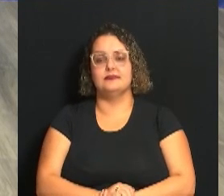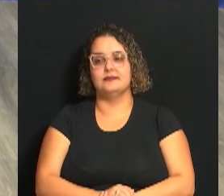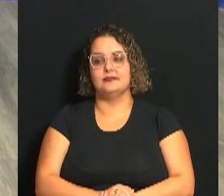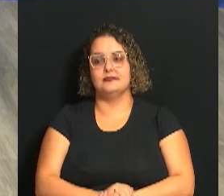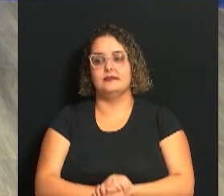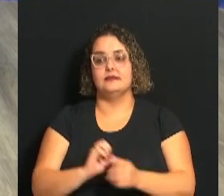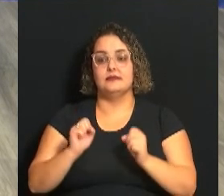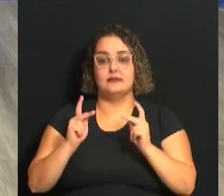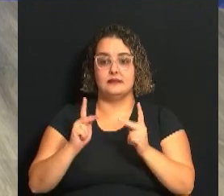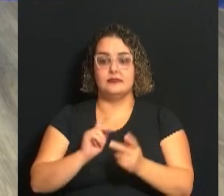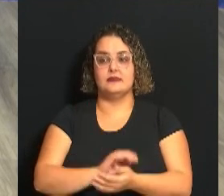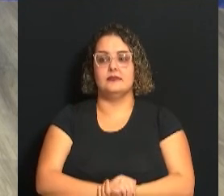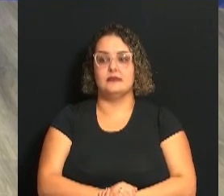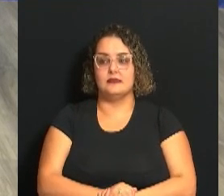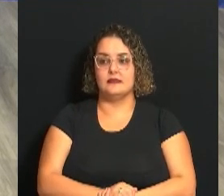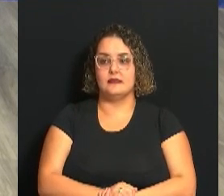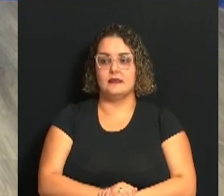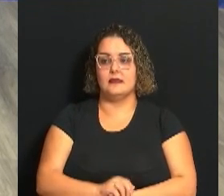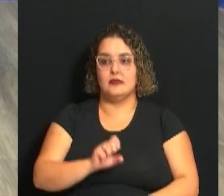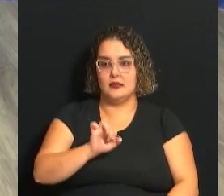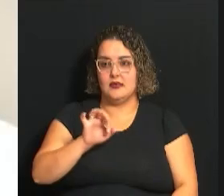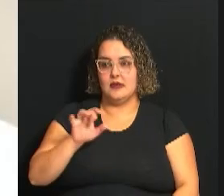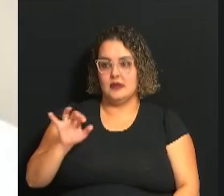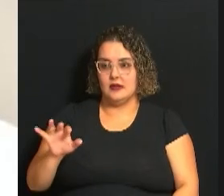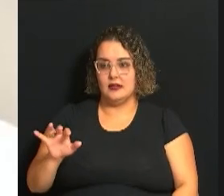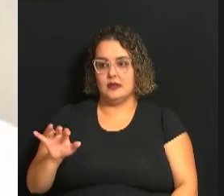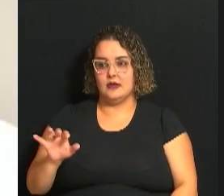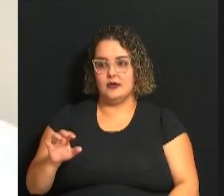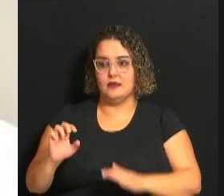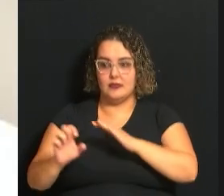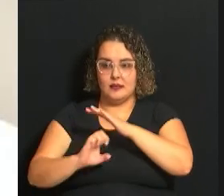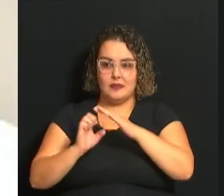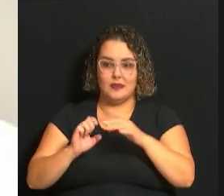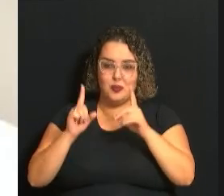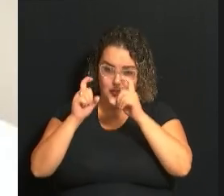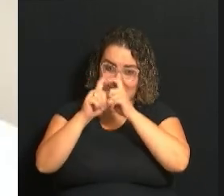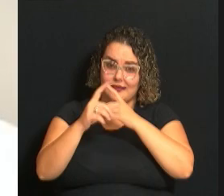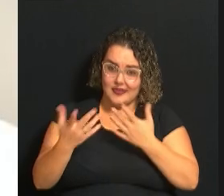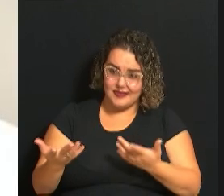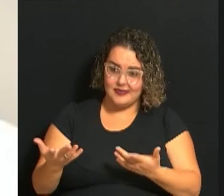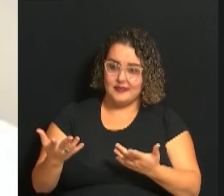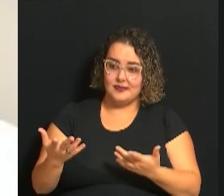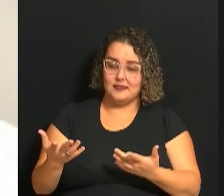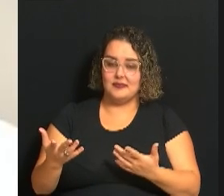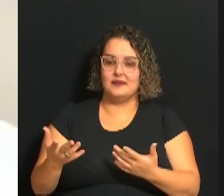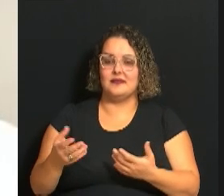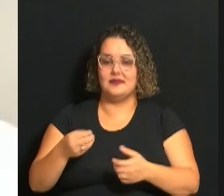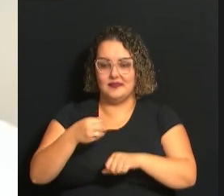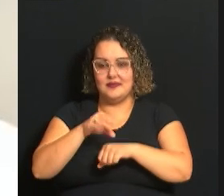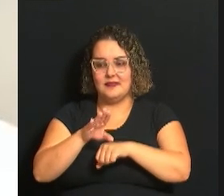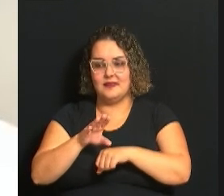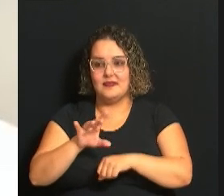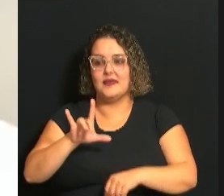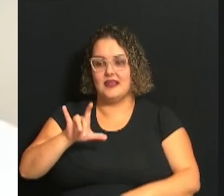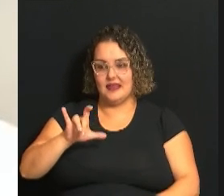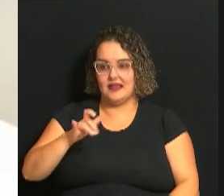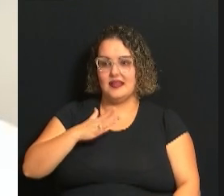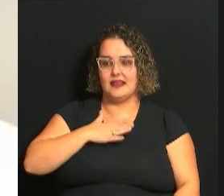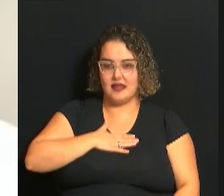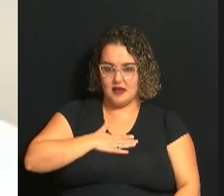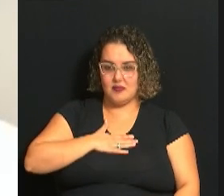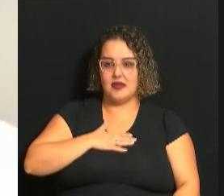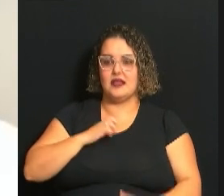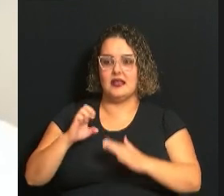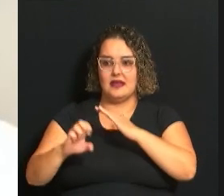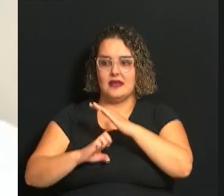Ok, eu vou soletrar, tá? Eu coloquei o nome da minha empresa um pouquinho complicado, mas eu vou passar o Instagram da minha empresa, tá?